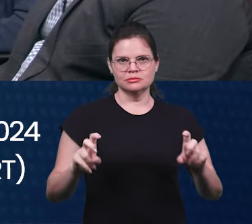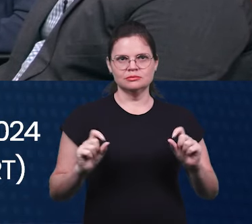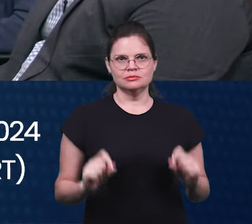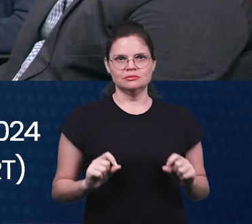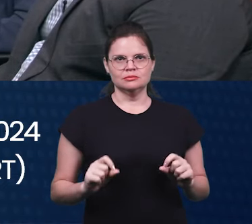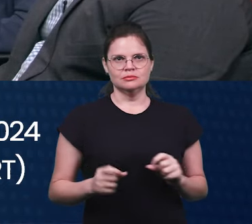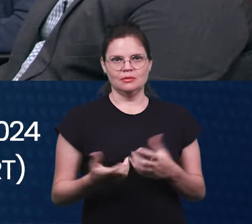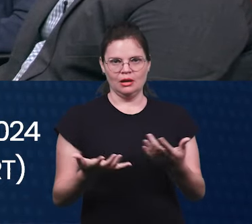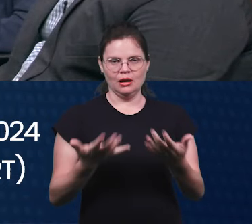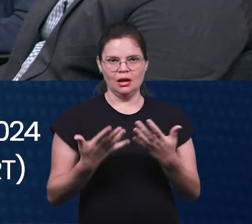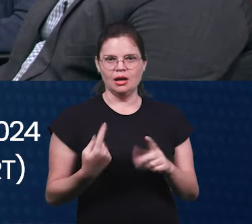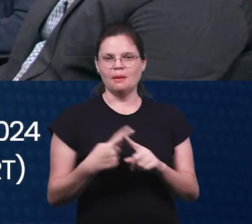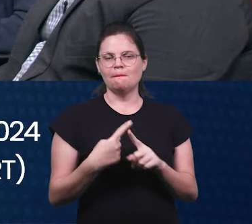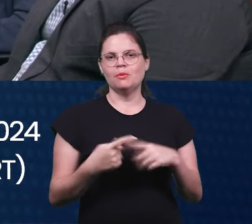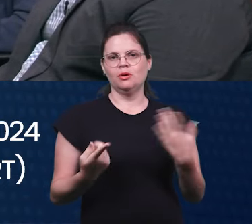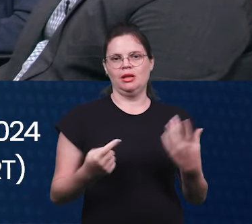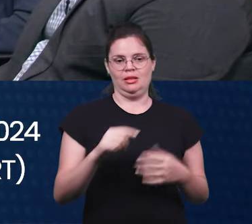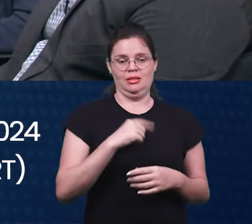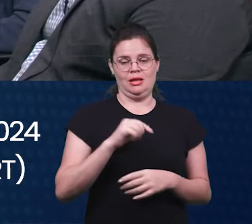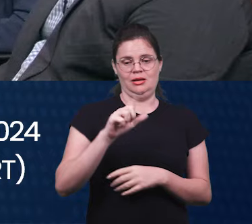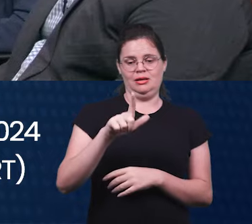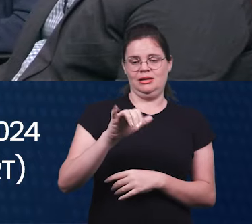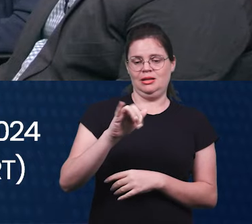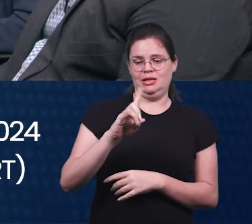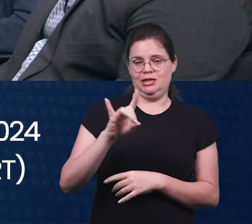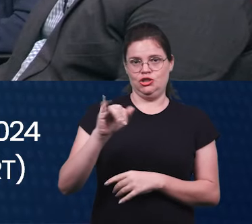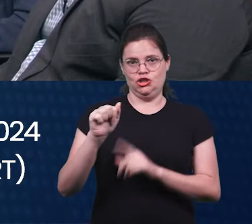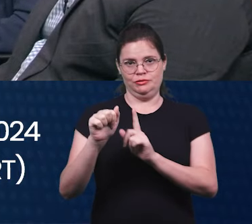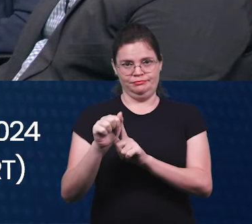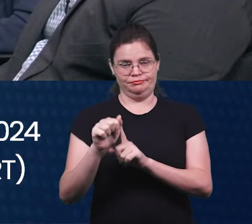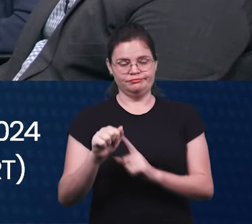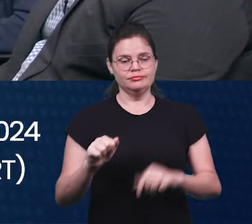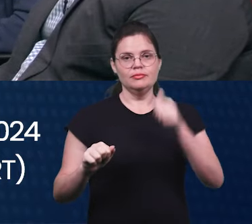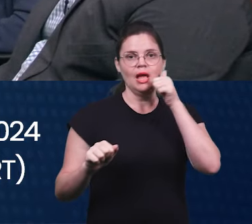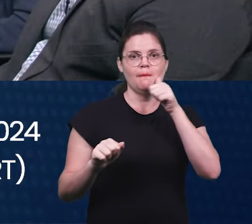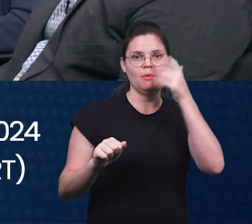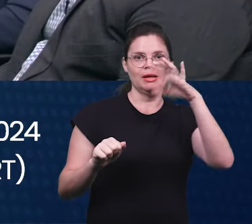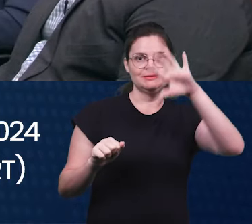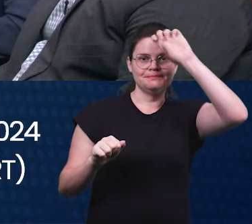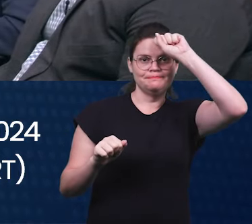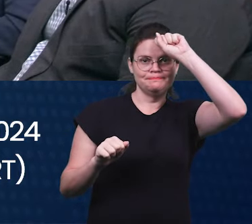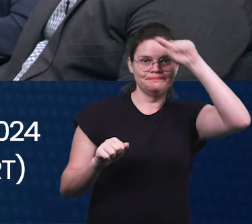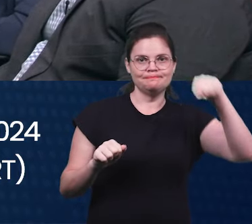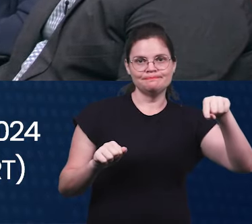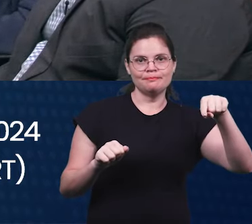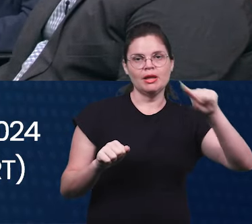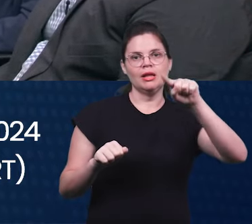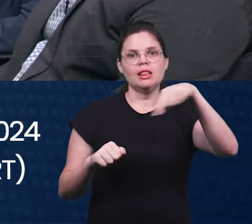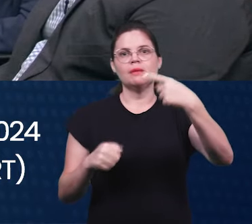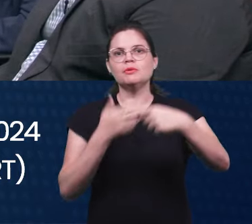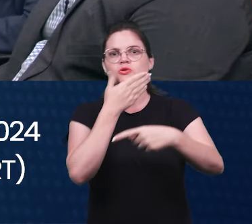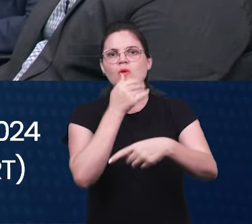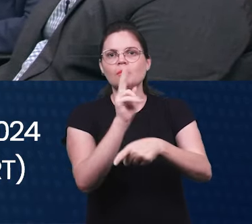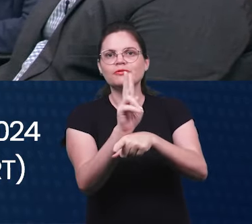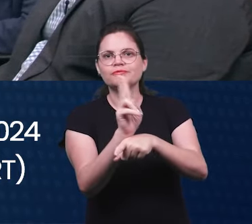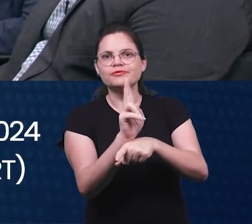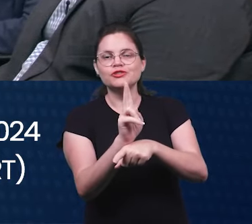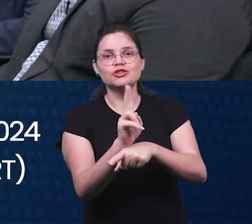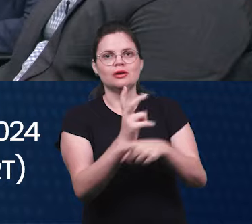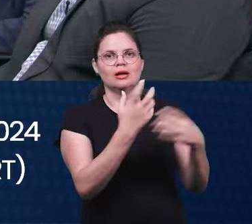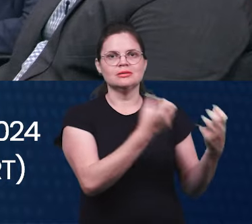passagem aqui da conversão de Lídia, tem a moça que adivinhava e depois a conversão do carcereiro de